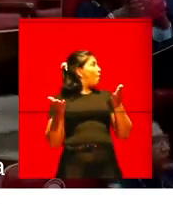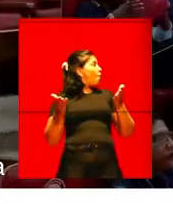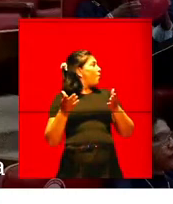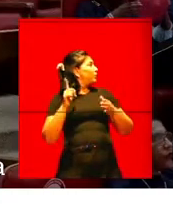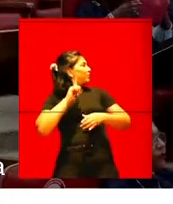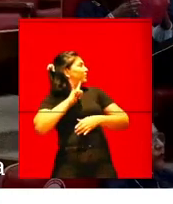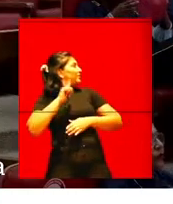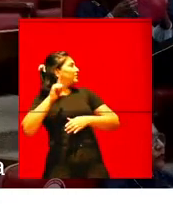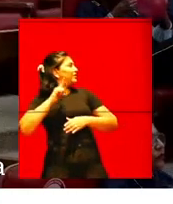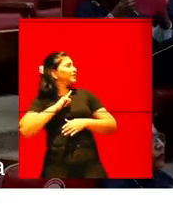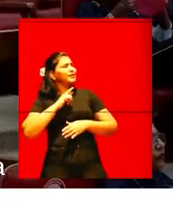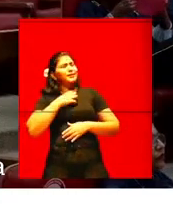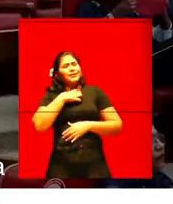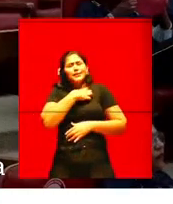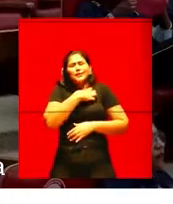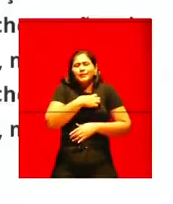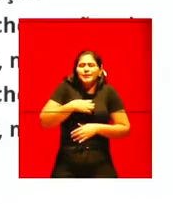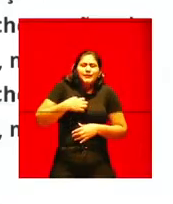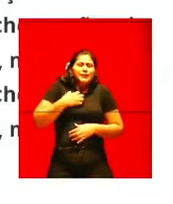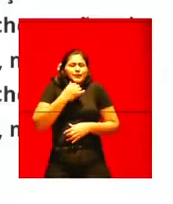léguas, numa triste